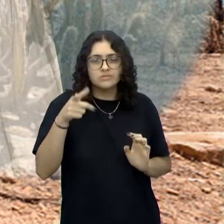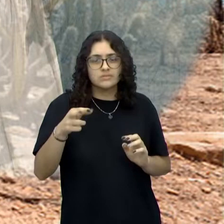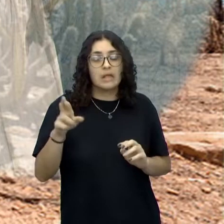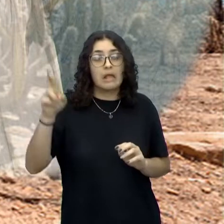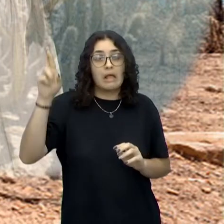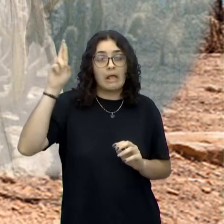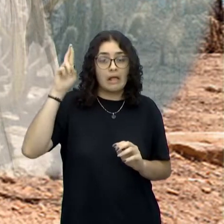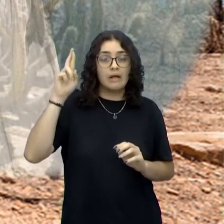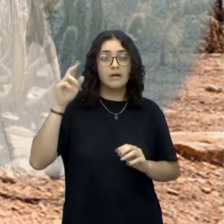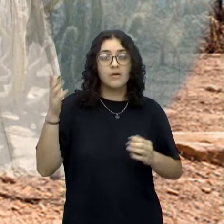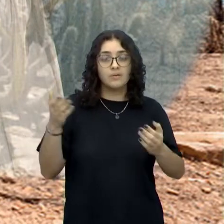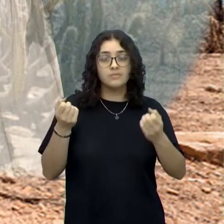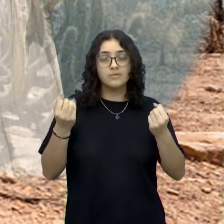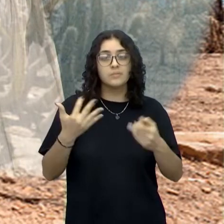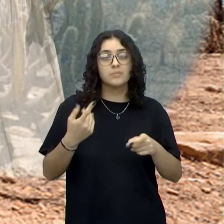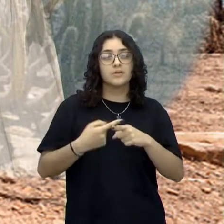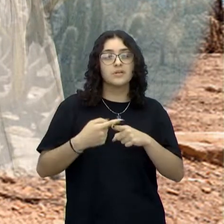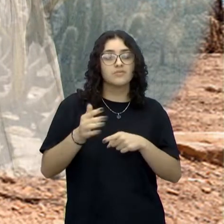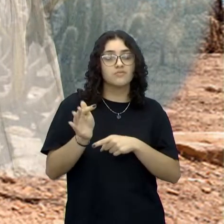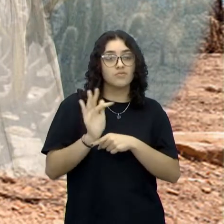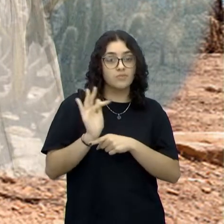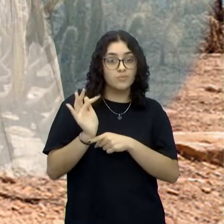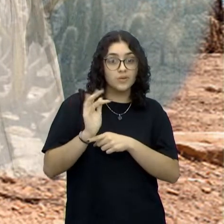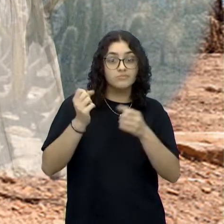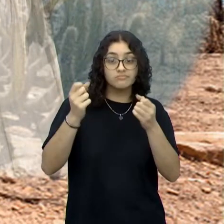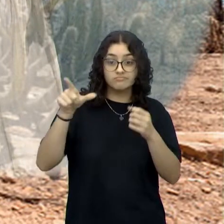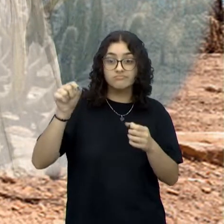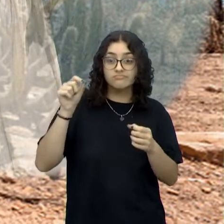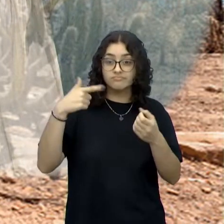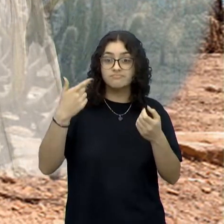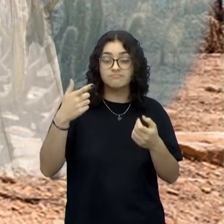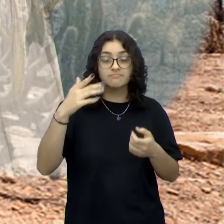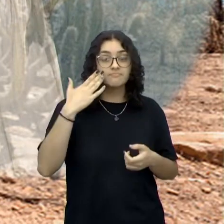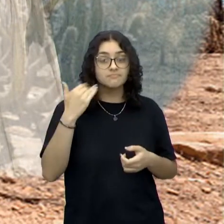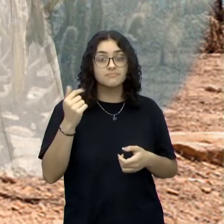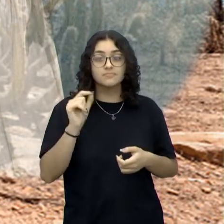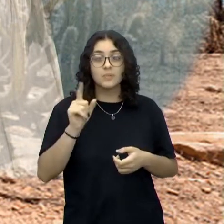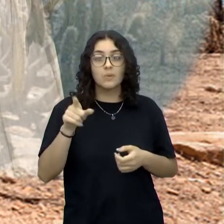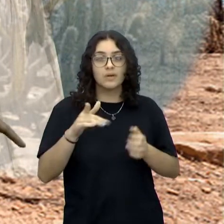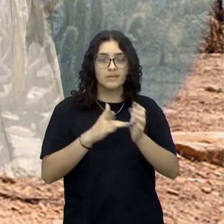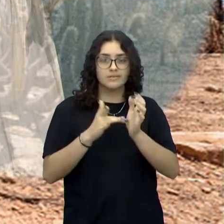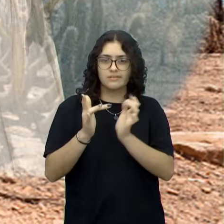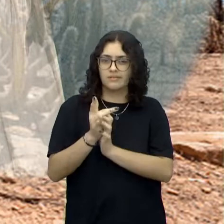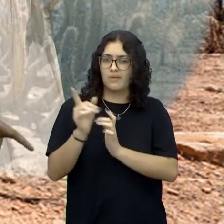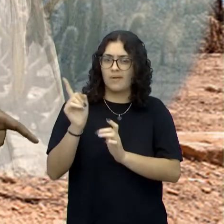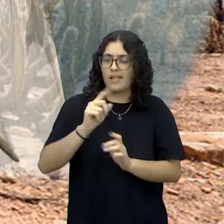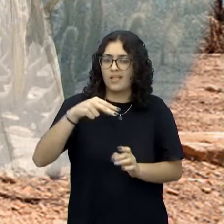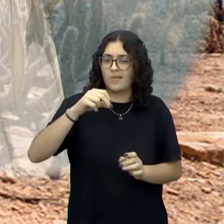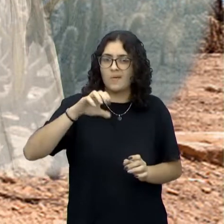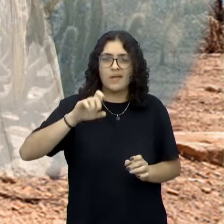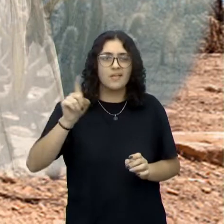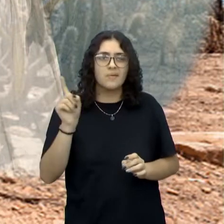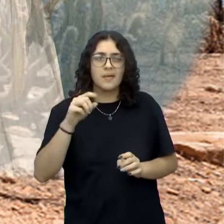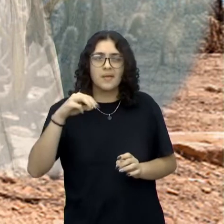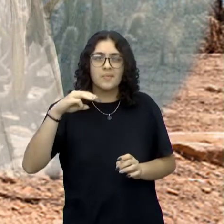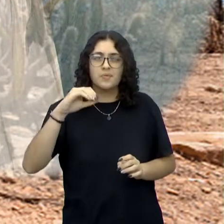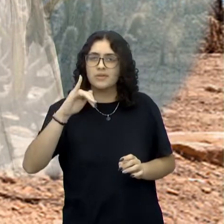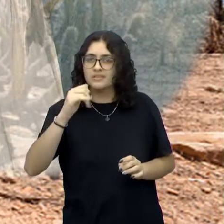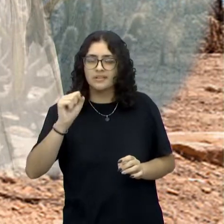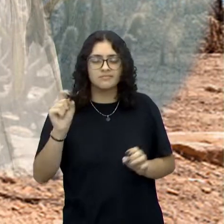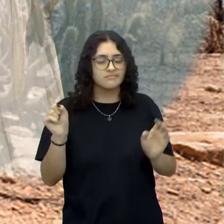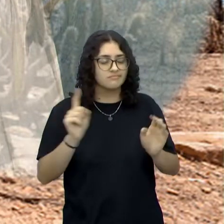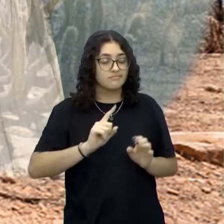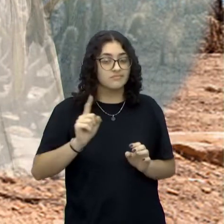falar sobre isso porque eu vou falar sobre o filme que a gente escolheu, tudo isso aí, mas já para você saber que não é Jesus Cristo, não é Noé, não é Moisés, é